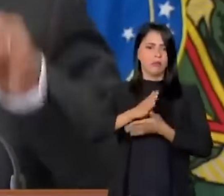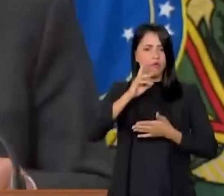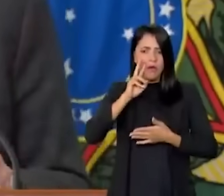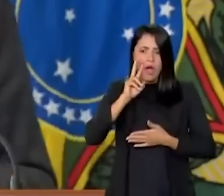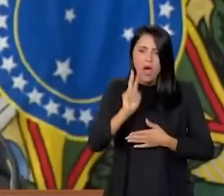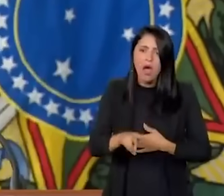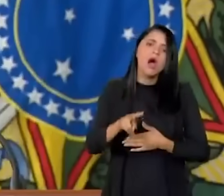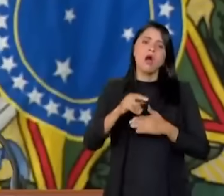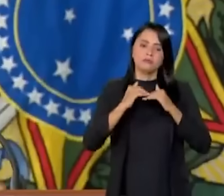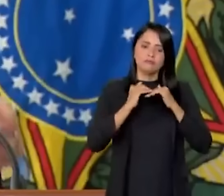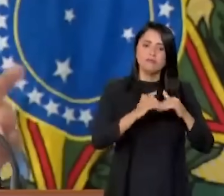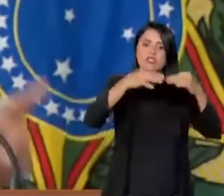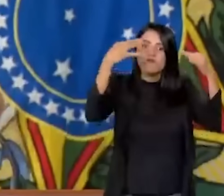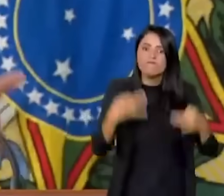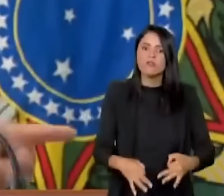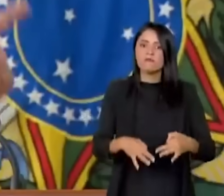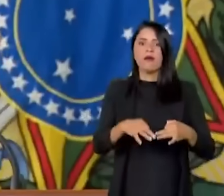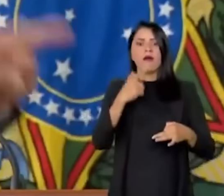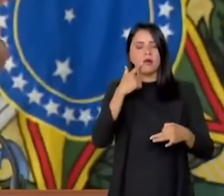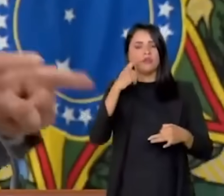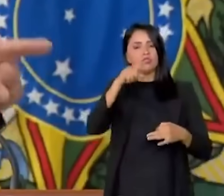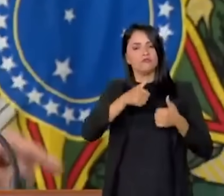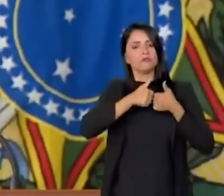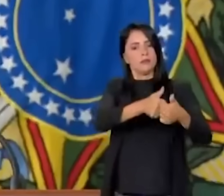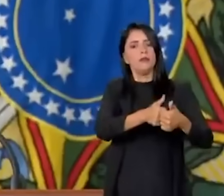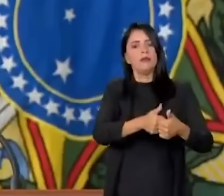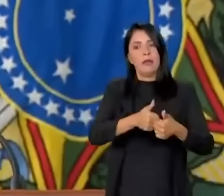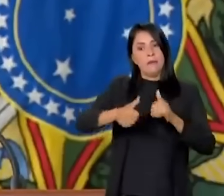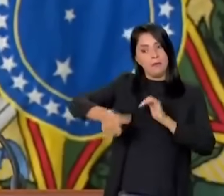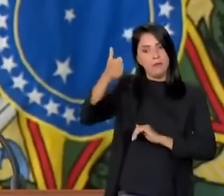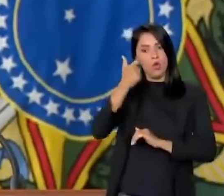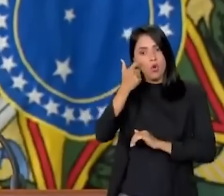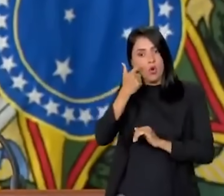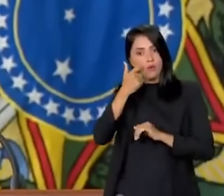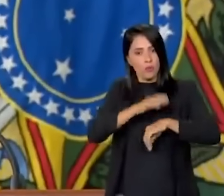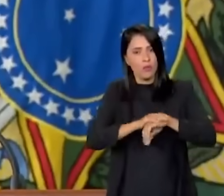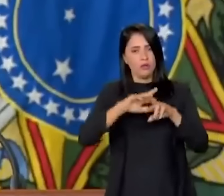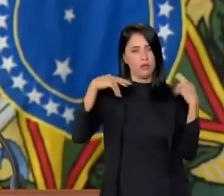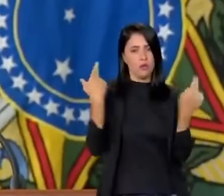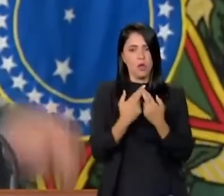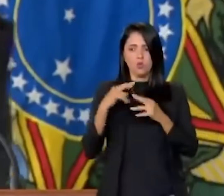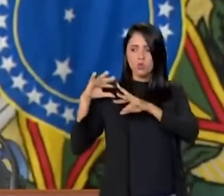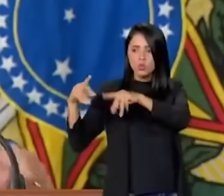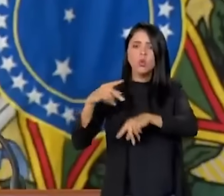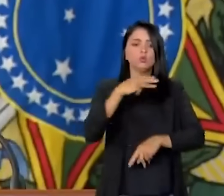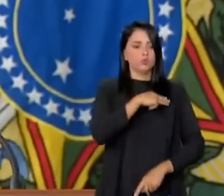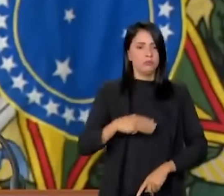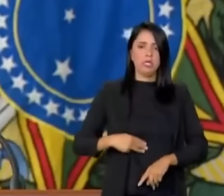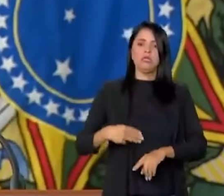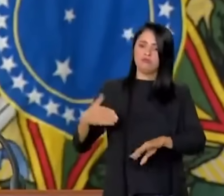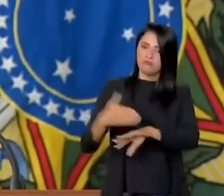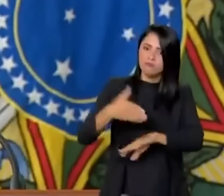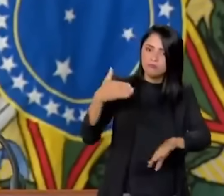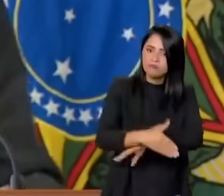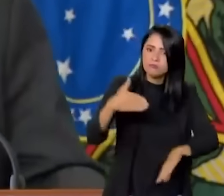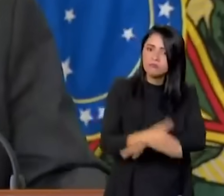a gente não cumpre de verdade, primeiro é preciso que quando tiver essa reunião, todos os ministros que fazem parte têm que participar,